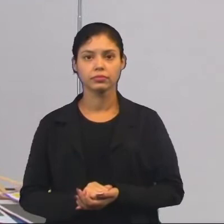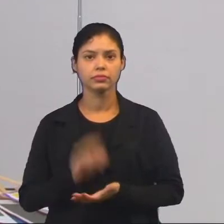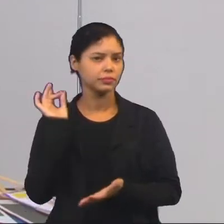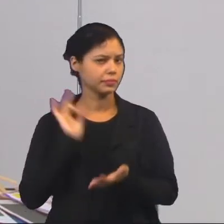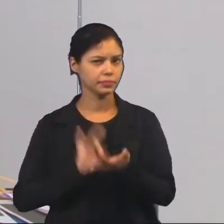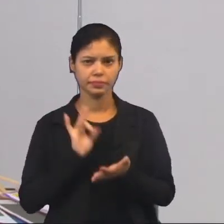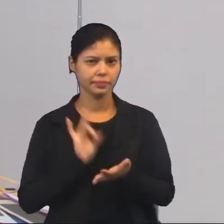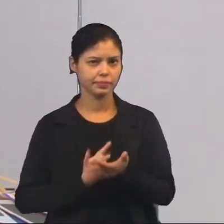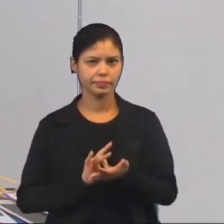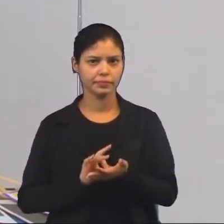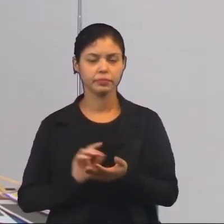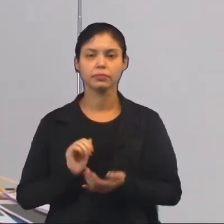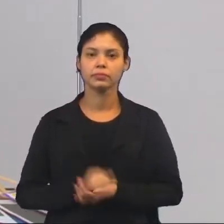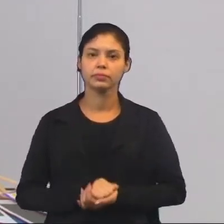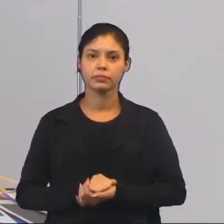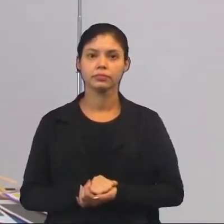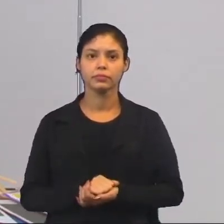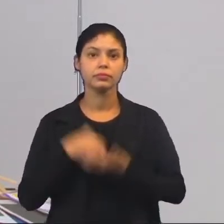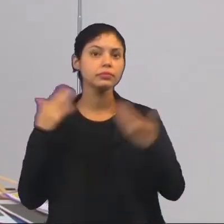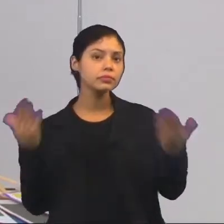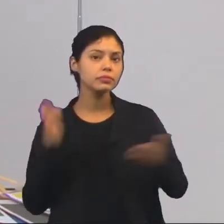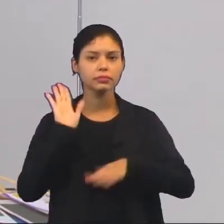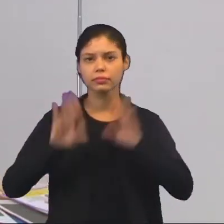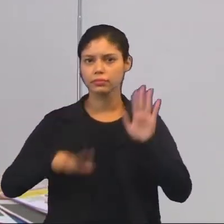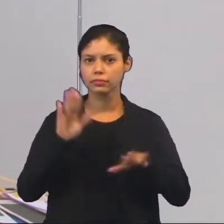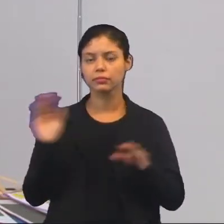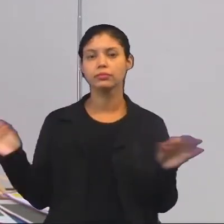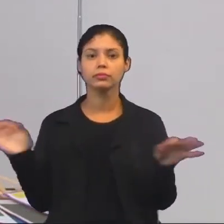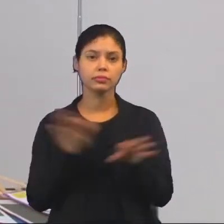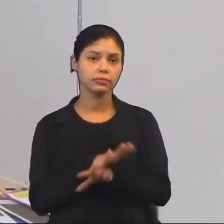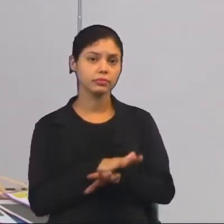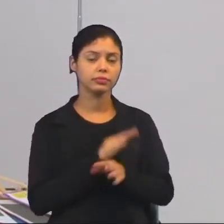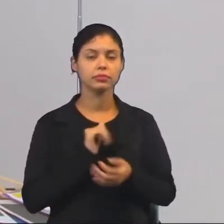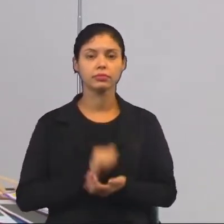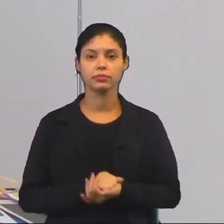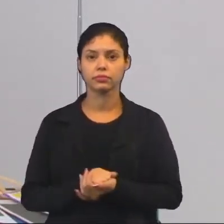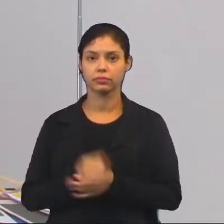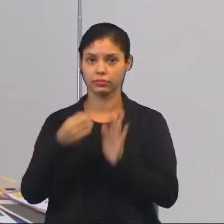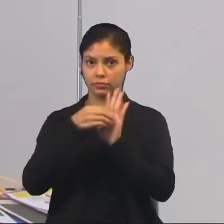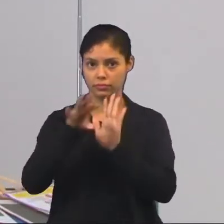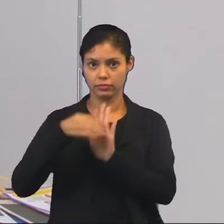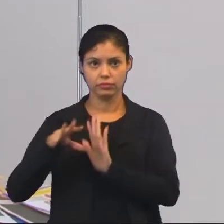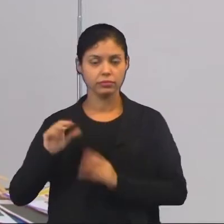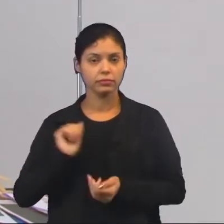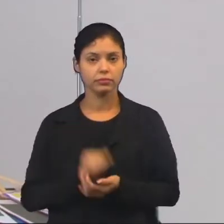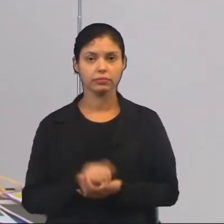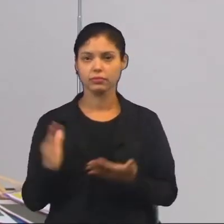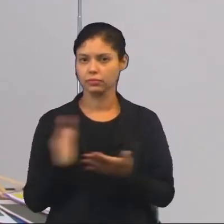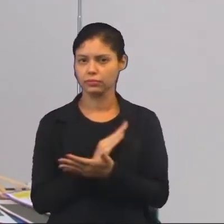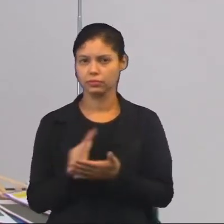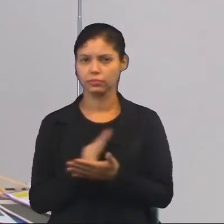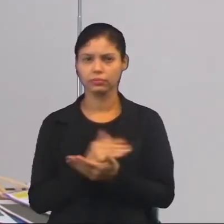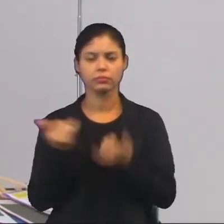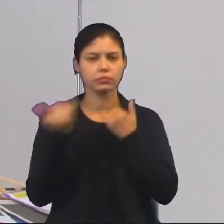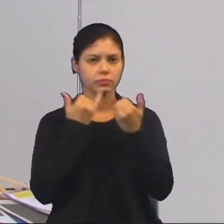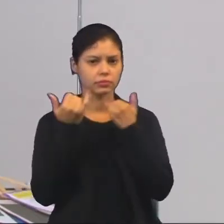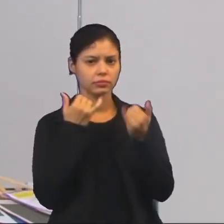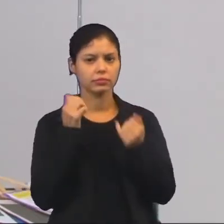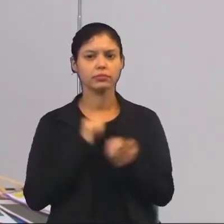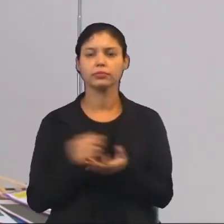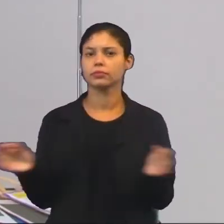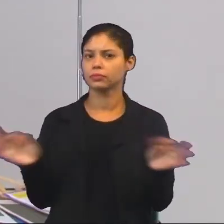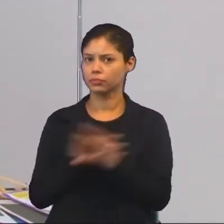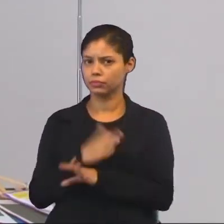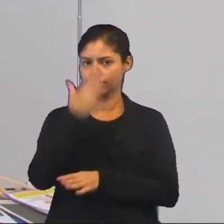são verdadeiras. E às vezes elas acabam, né, sendo transmitidas a alguns meios de comunicação e